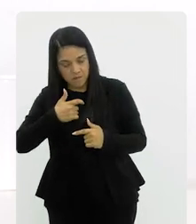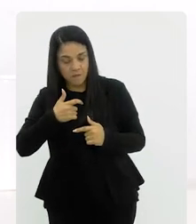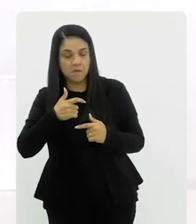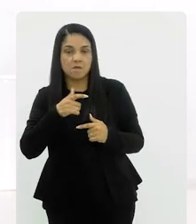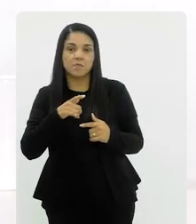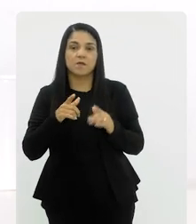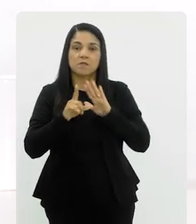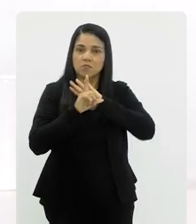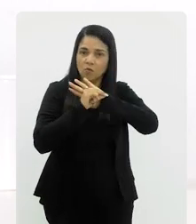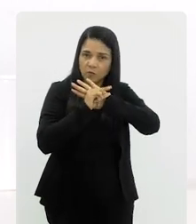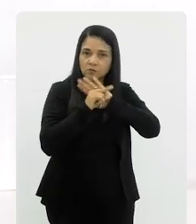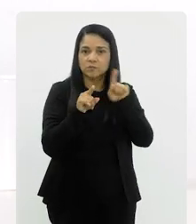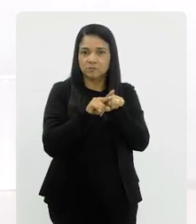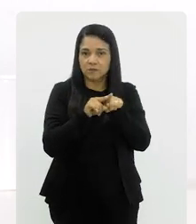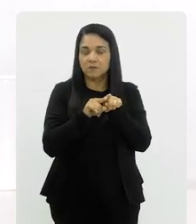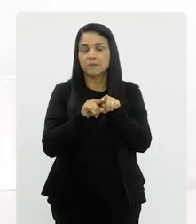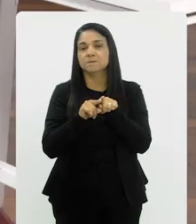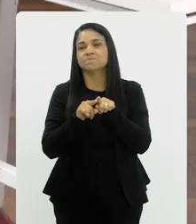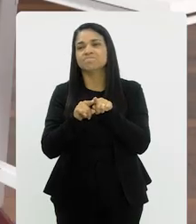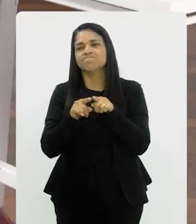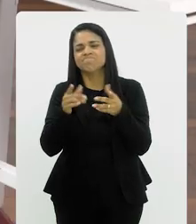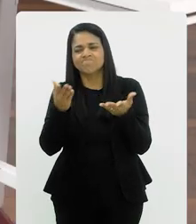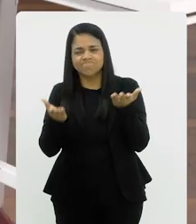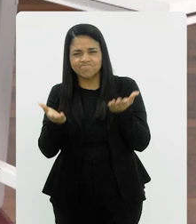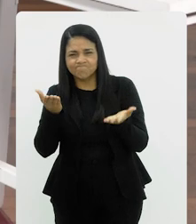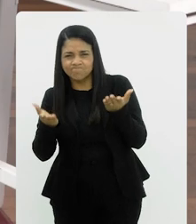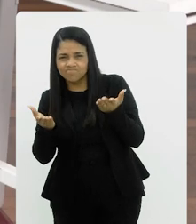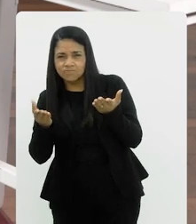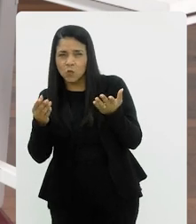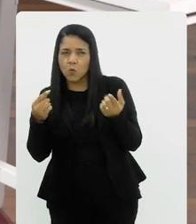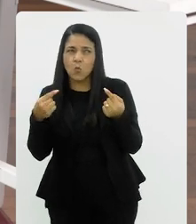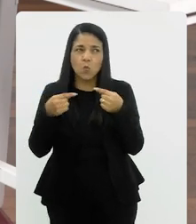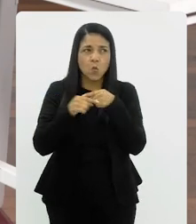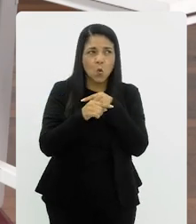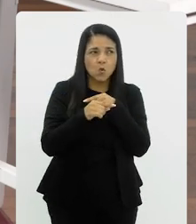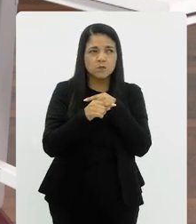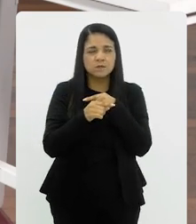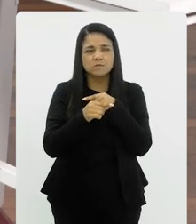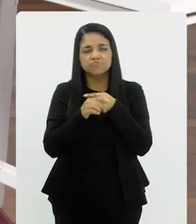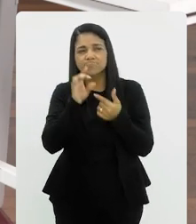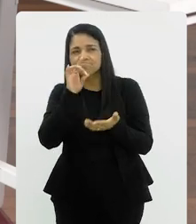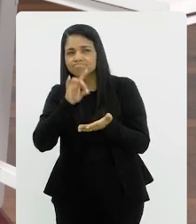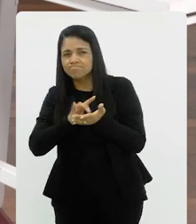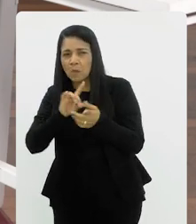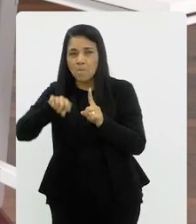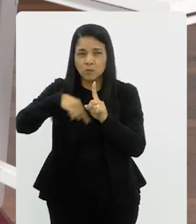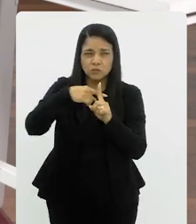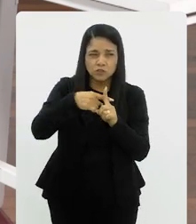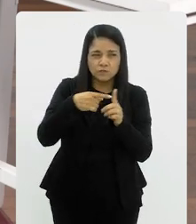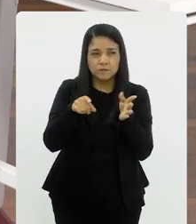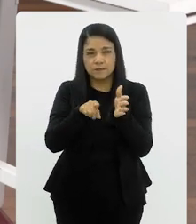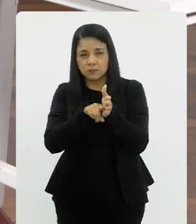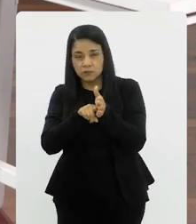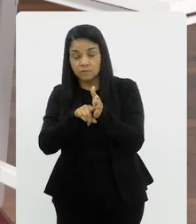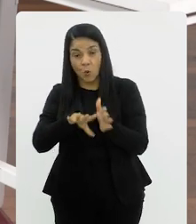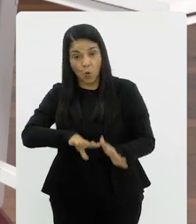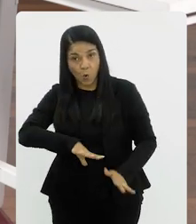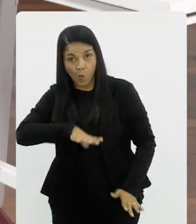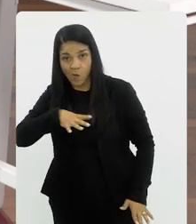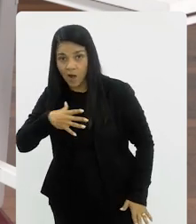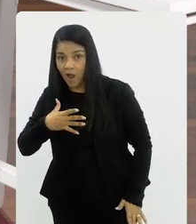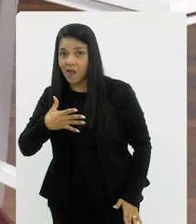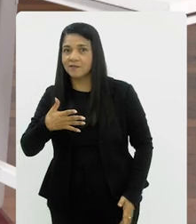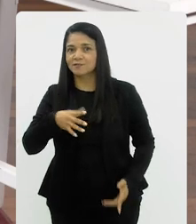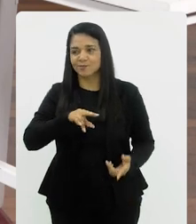Danilo. Nesse momento a gente tem que colocar na balança, né, os prós, os contras, né, e ter coragem, né? Ter coragem.